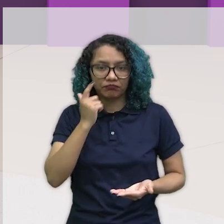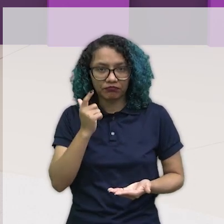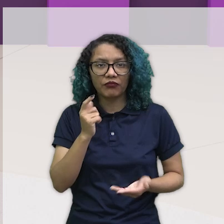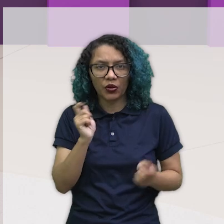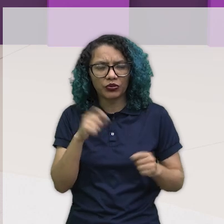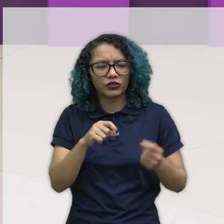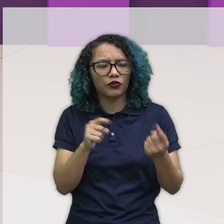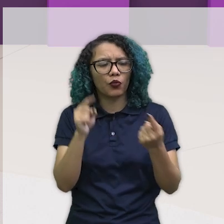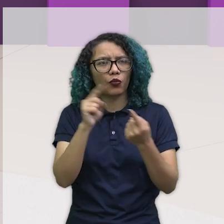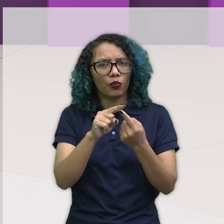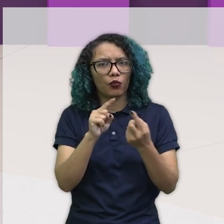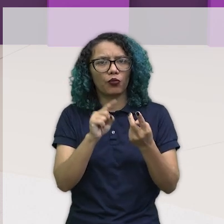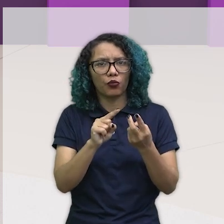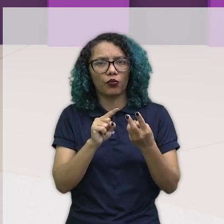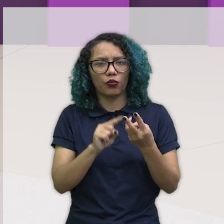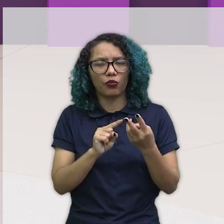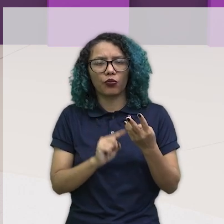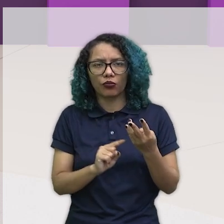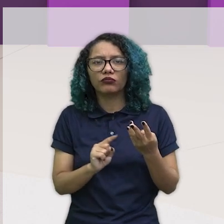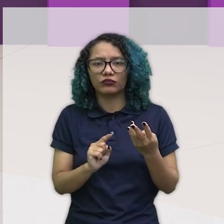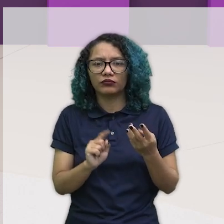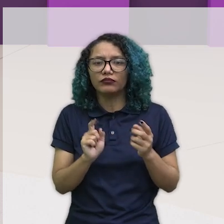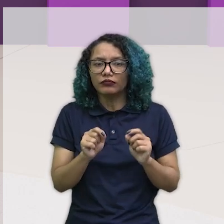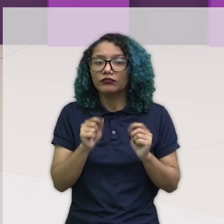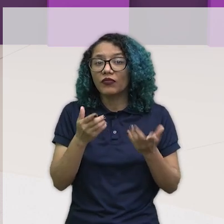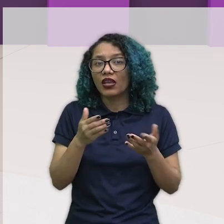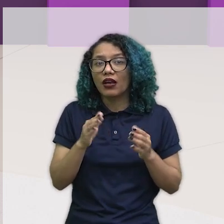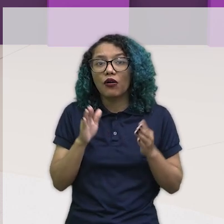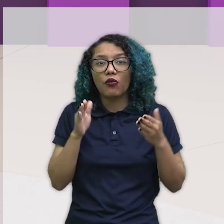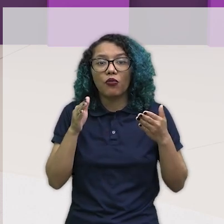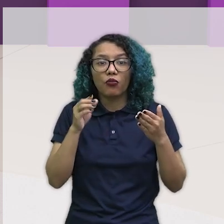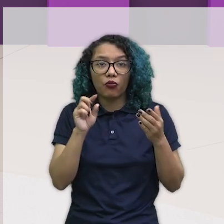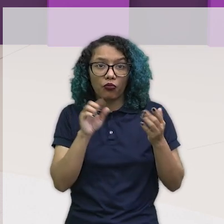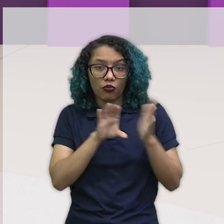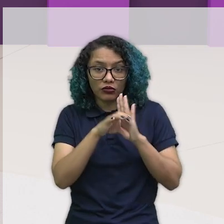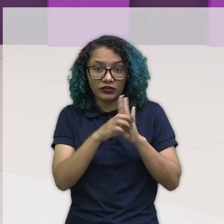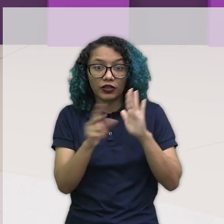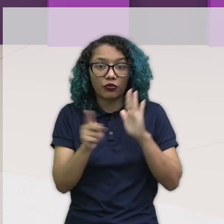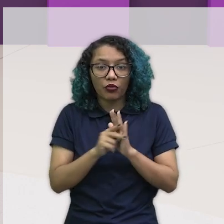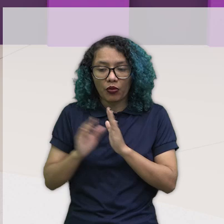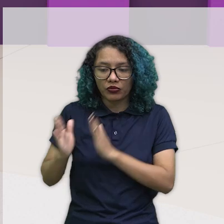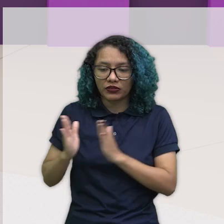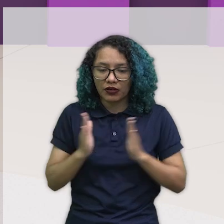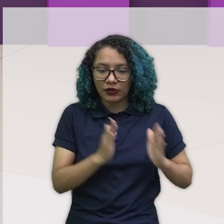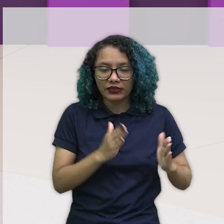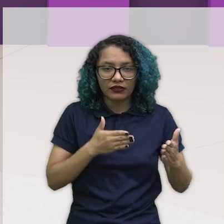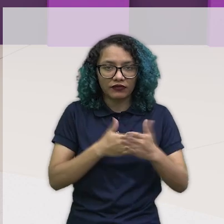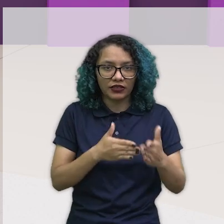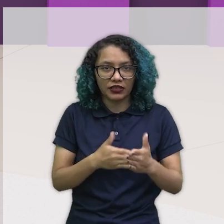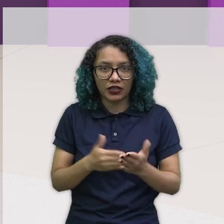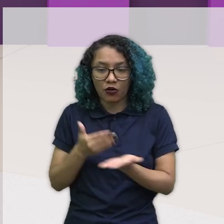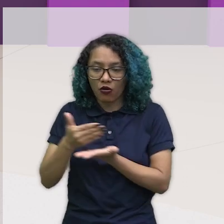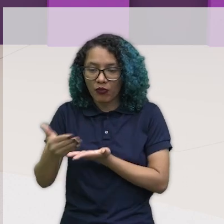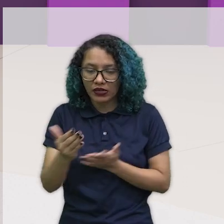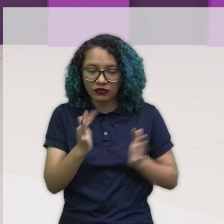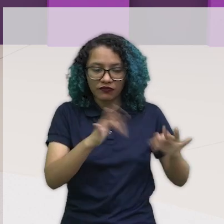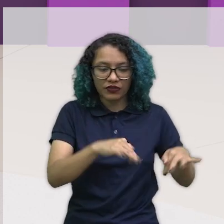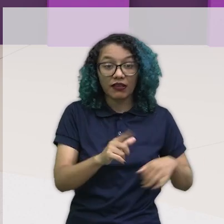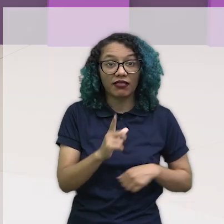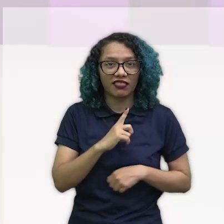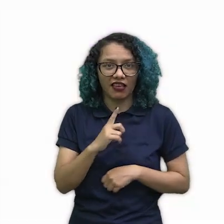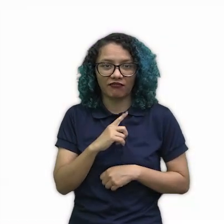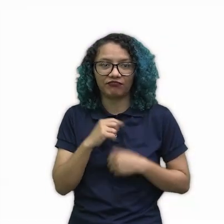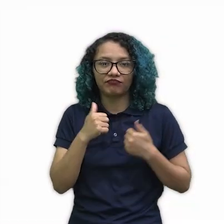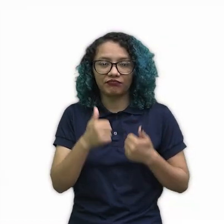sequência finita é essa ideia mesmo, é aquilo que a gente consegue estabelecer um início e um fim. Bacana? Acompanha comigo